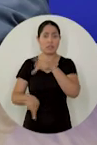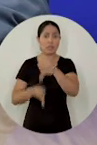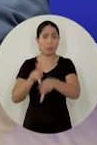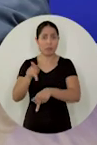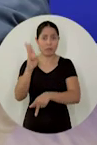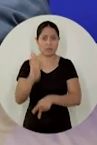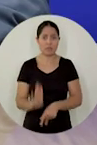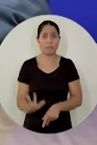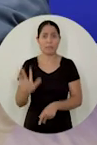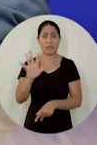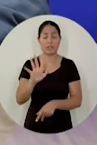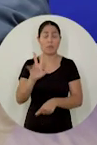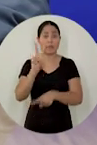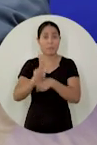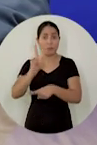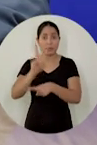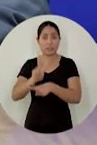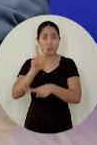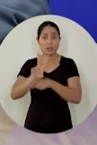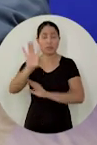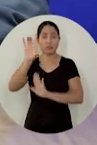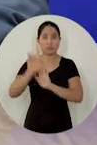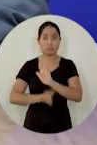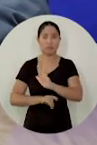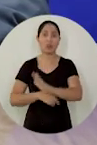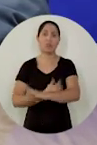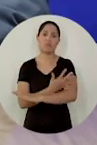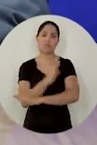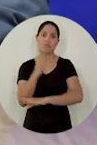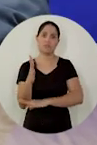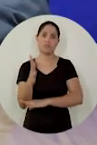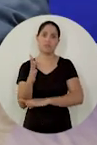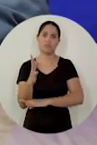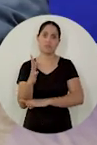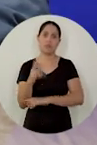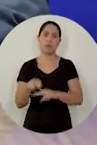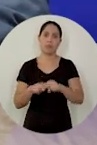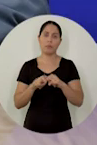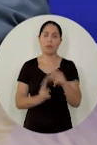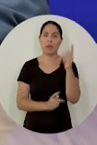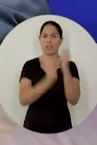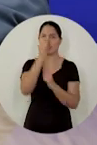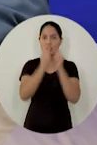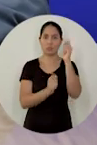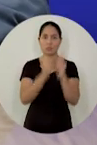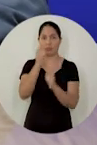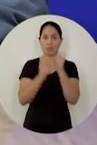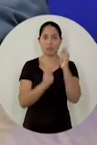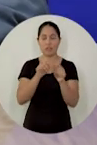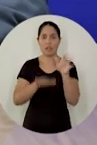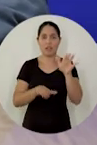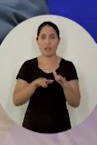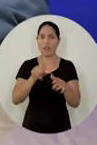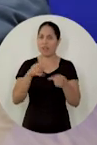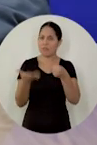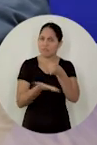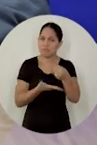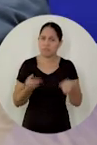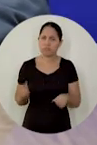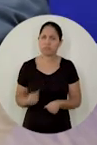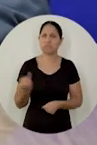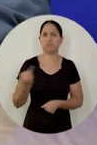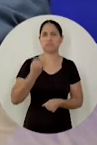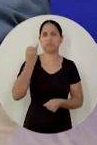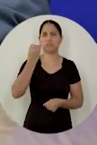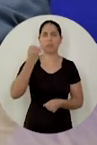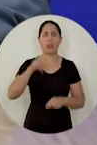defesa do povo brasileiro e resguardo de seus direitos frente ao poderio das indústrias, que em que pese sua